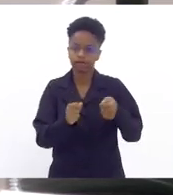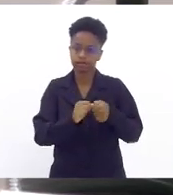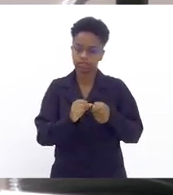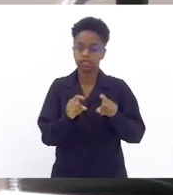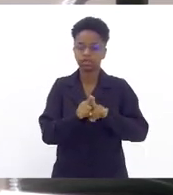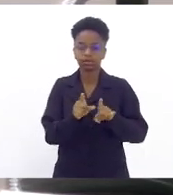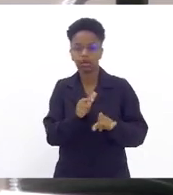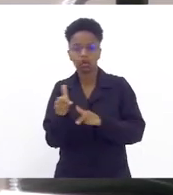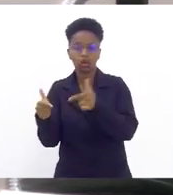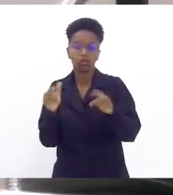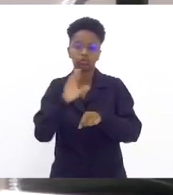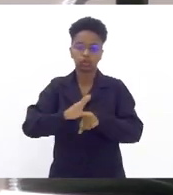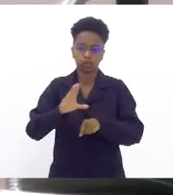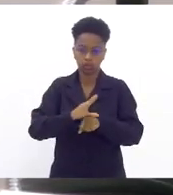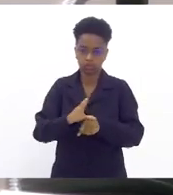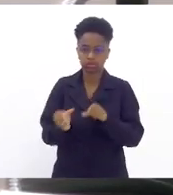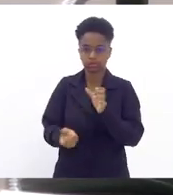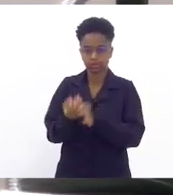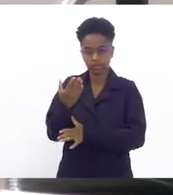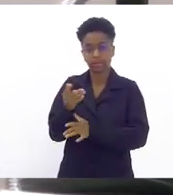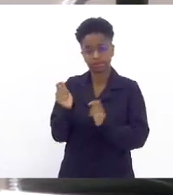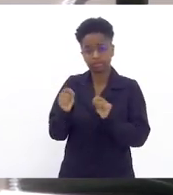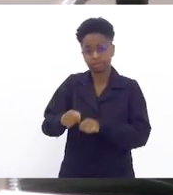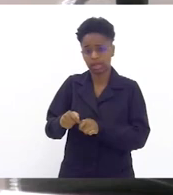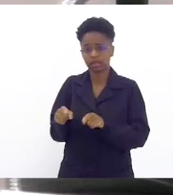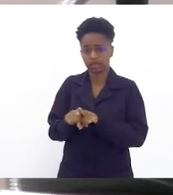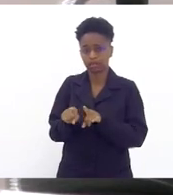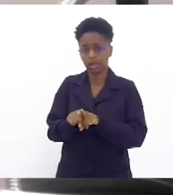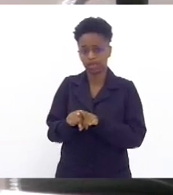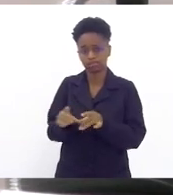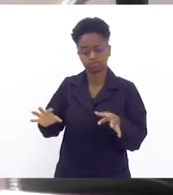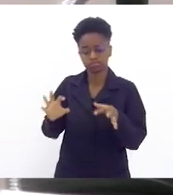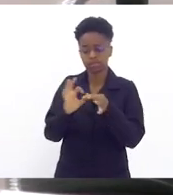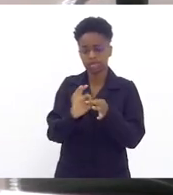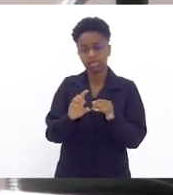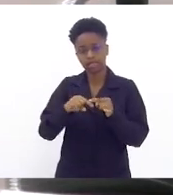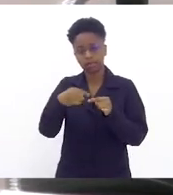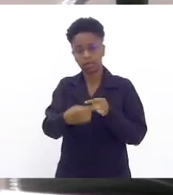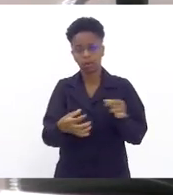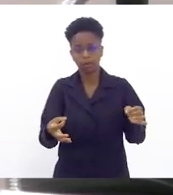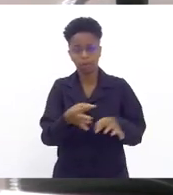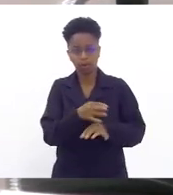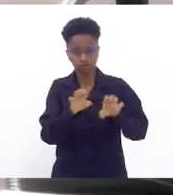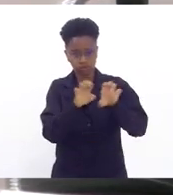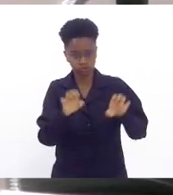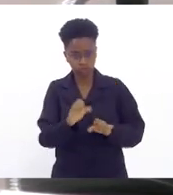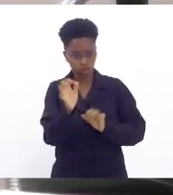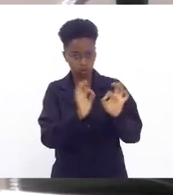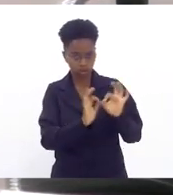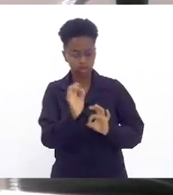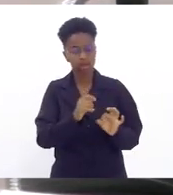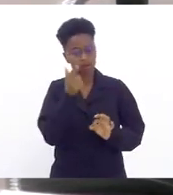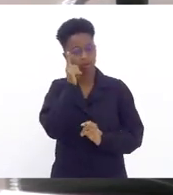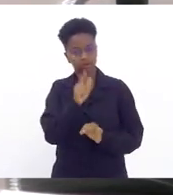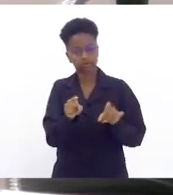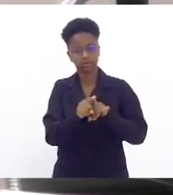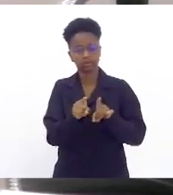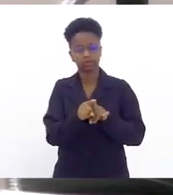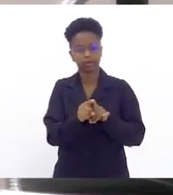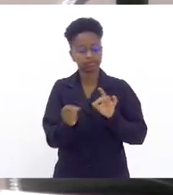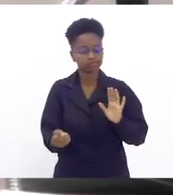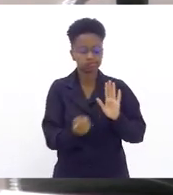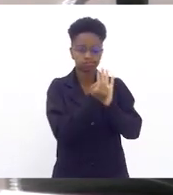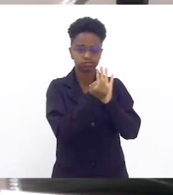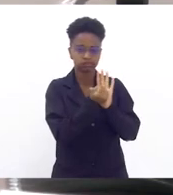outros cursos também que a gente viu que dá para chegar junto lá quando a gente tiver estruturado e que a gente vai fazer de tudo para que isso seja um